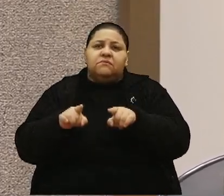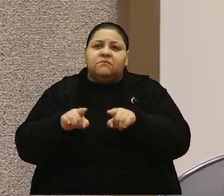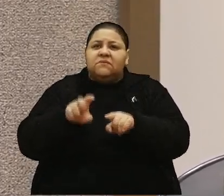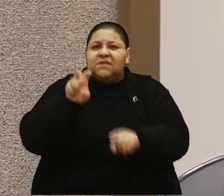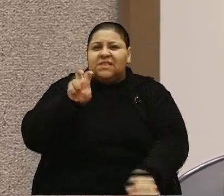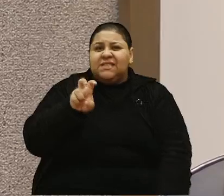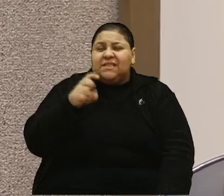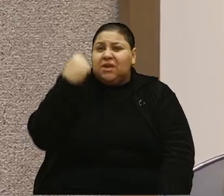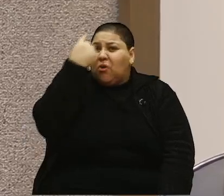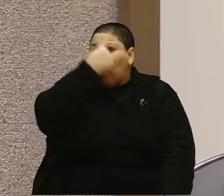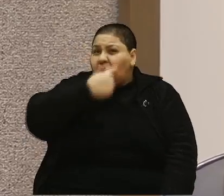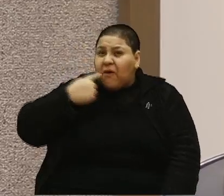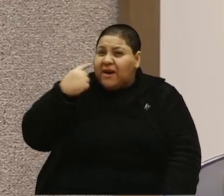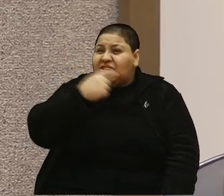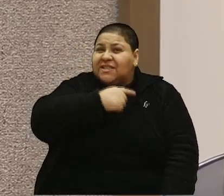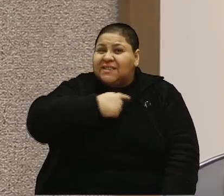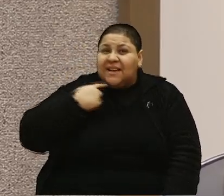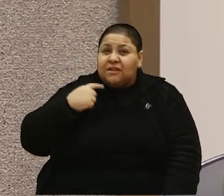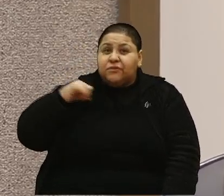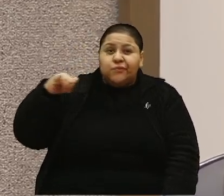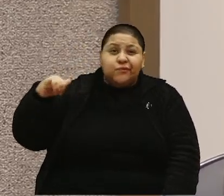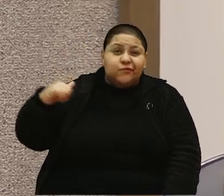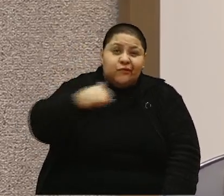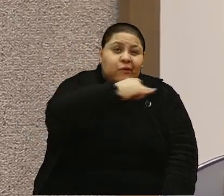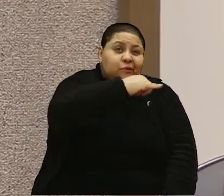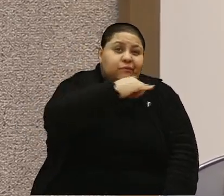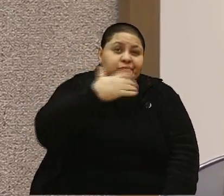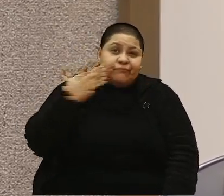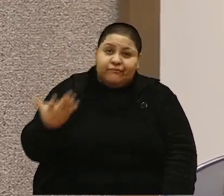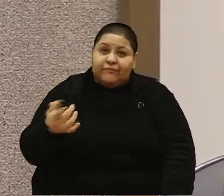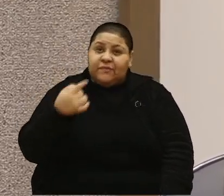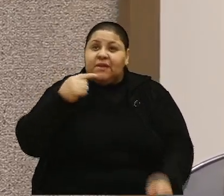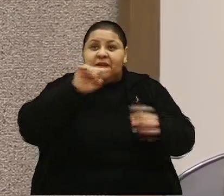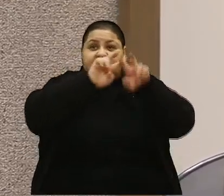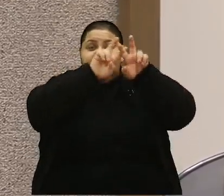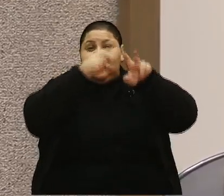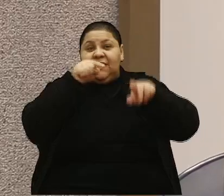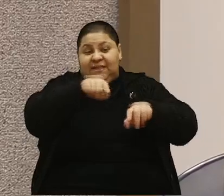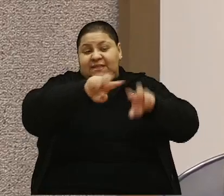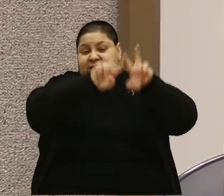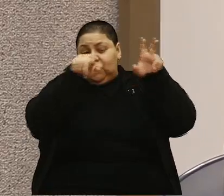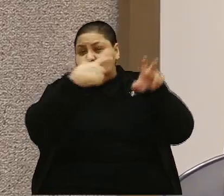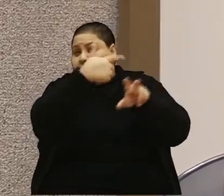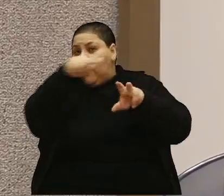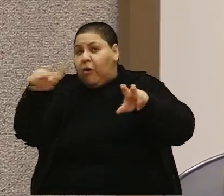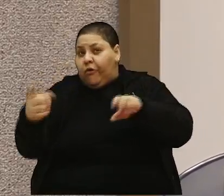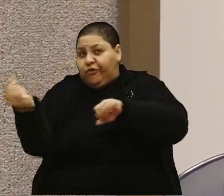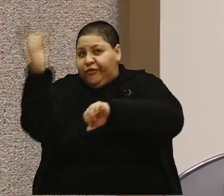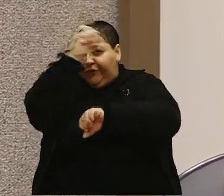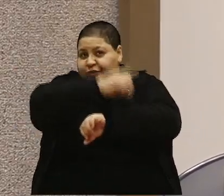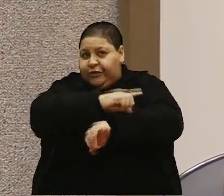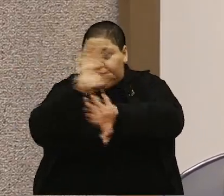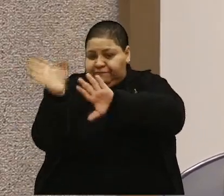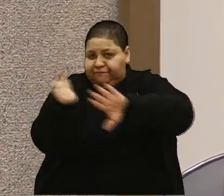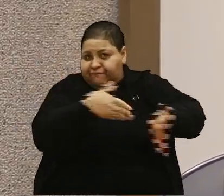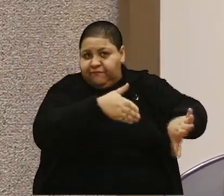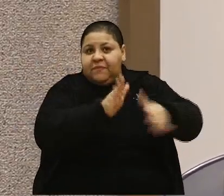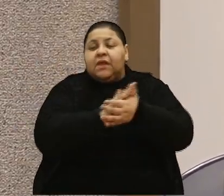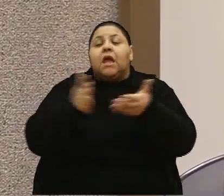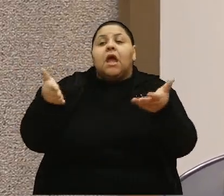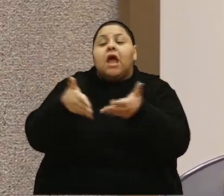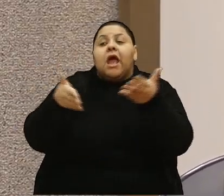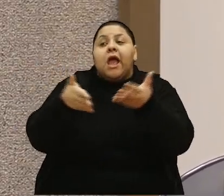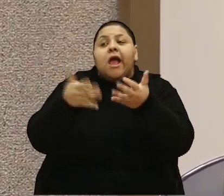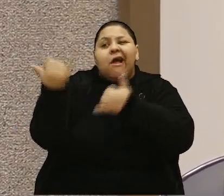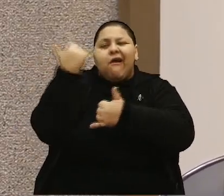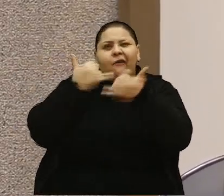horas de atraso num voo e por aí vai. Mas isso é assunto para outro momento. E aí eu estava lá tentando me informar